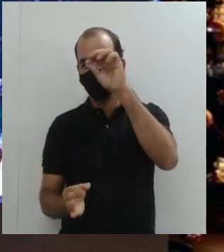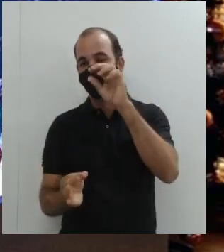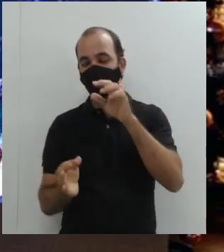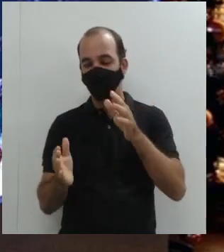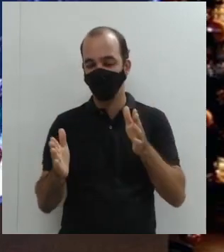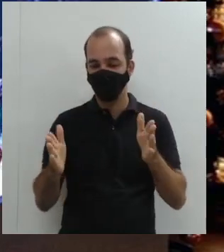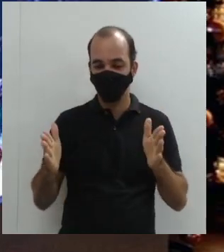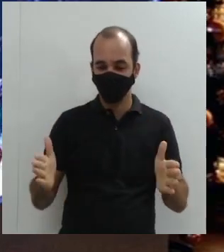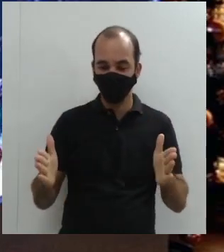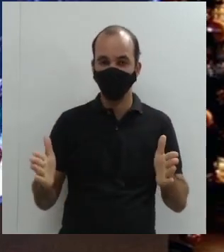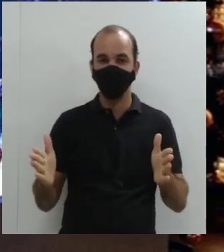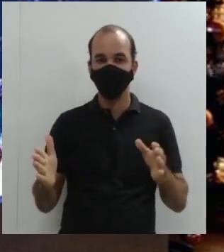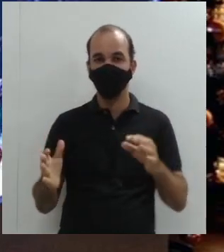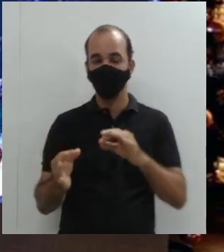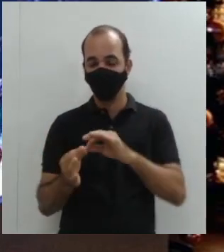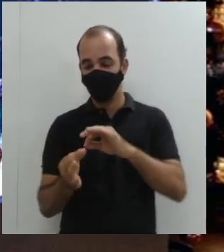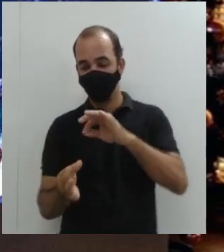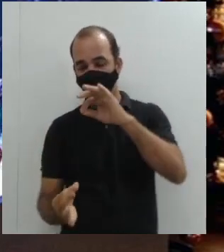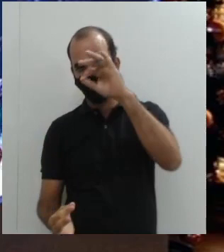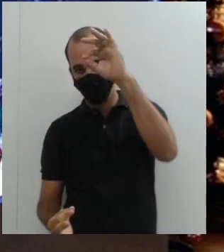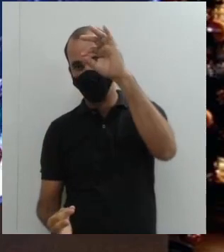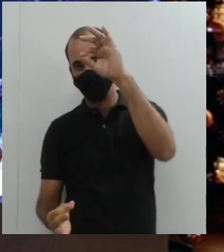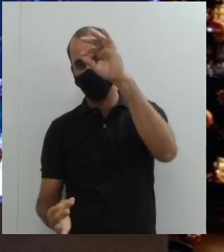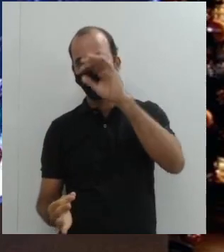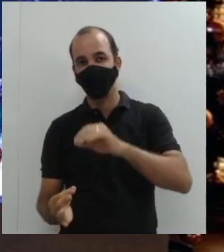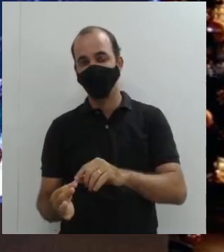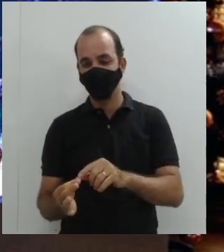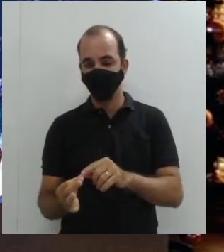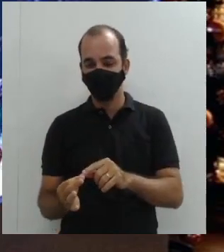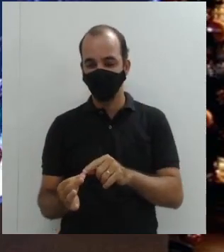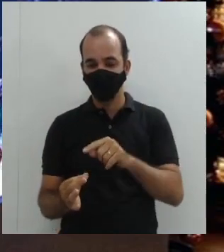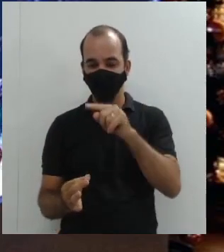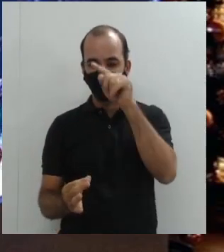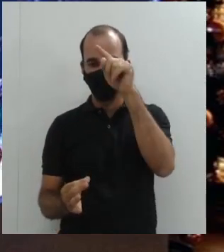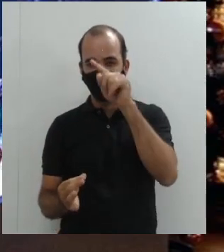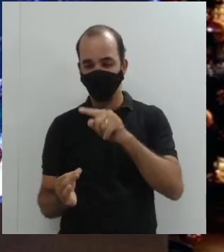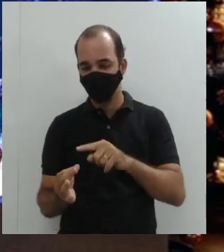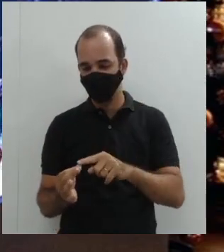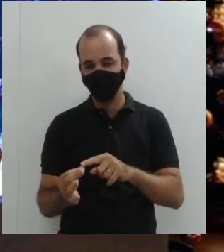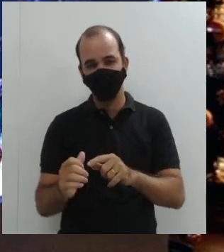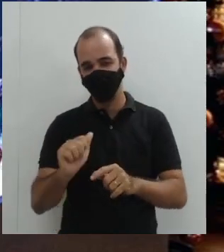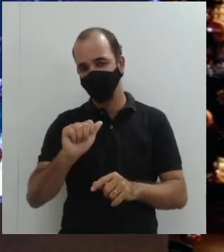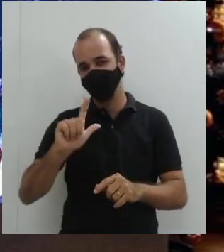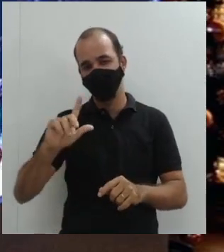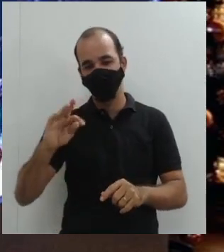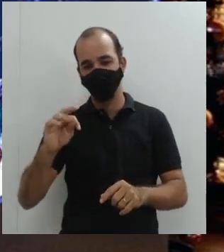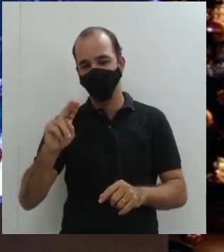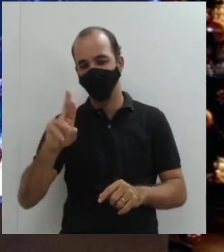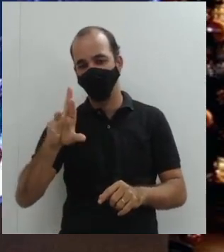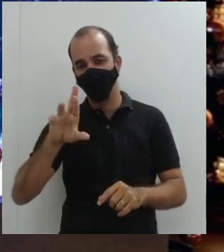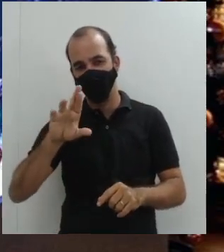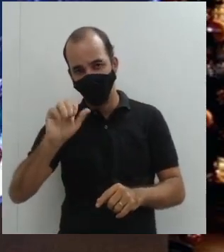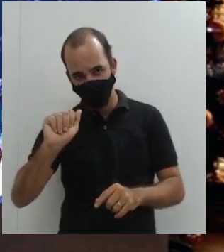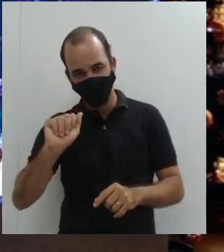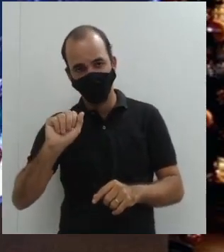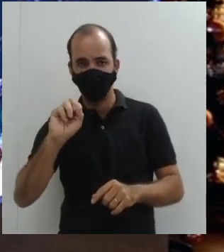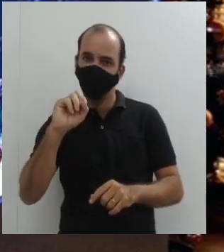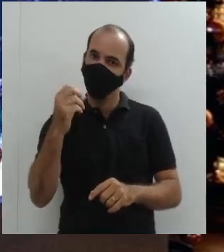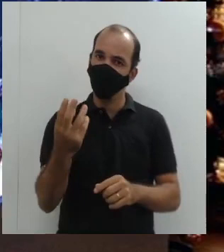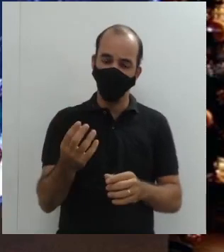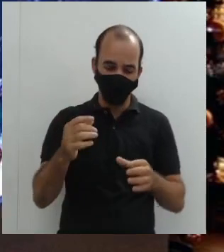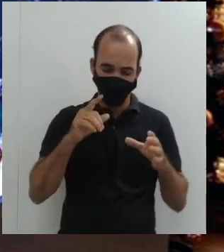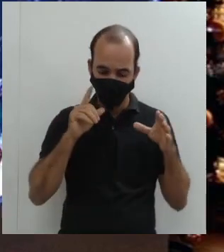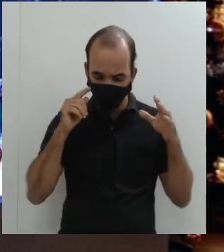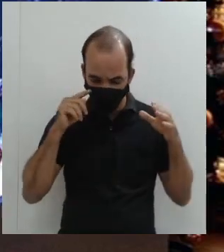dimensões envolvidas. A altura ou profundidade, tá certo? Tanto faz falar de altura se eu estou numa perspectiva externa